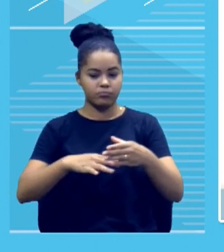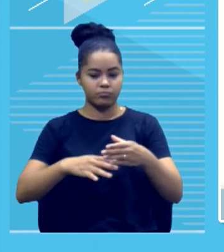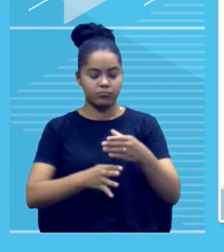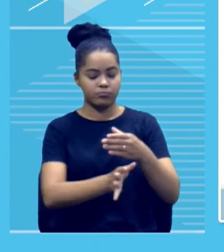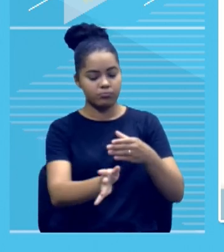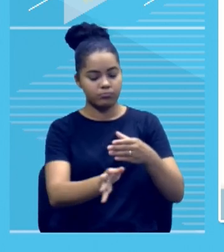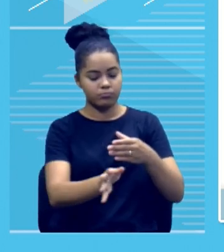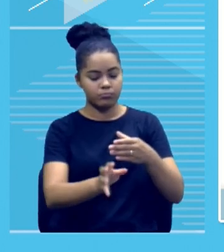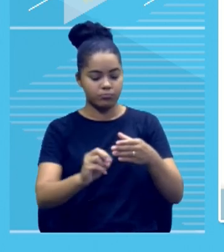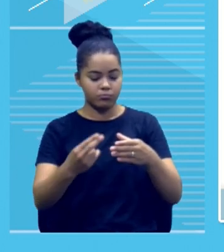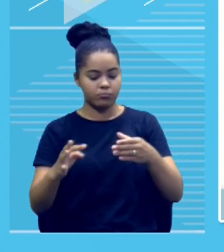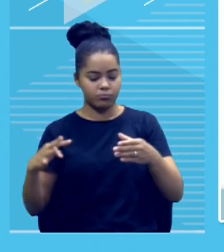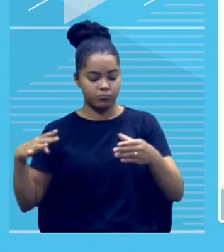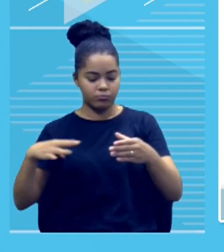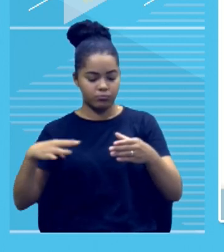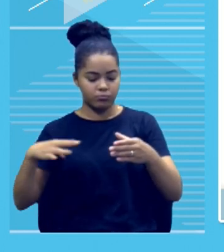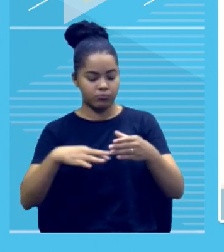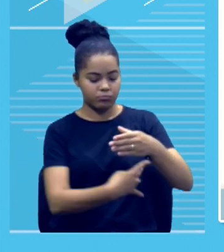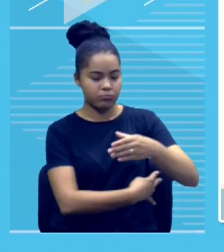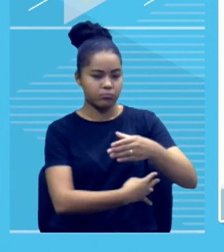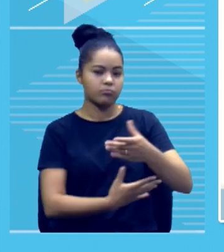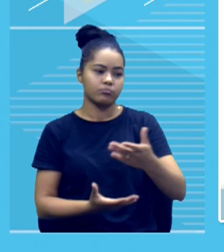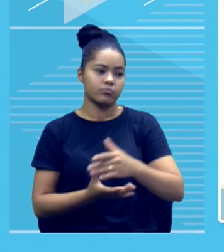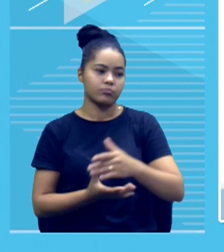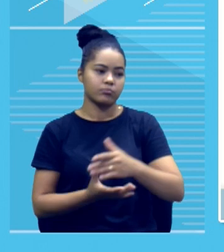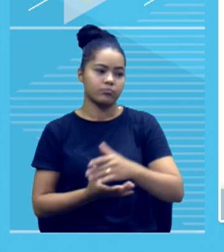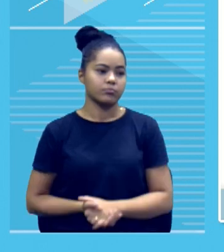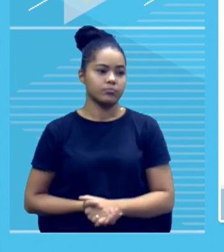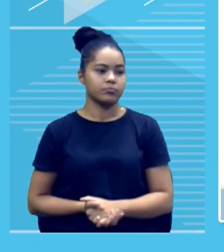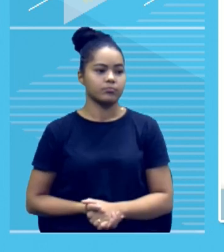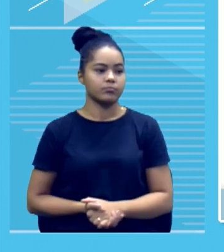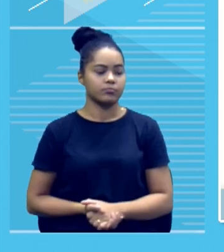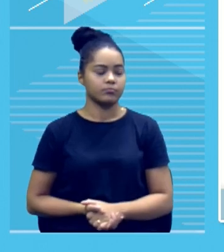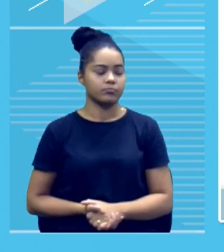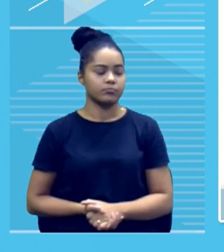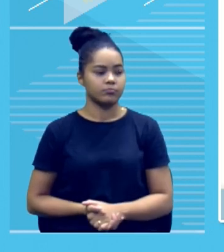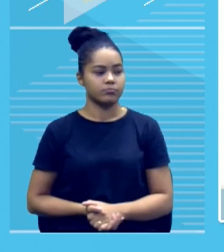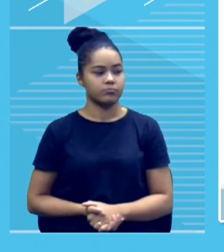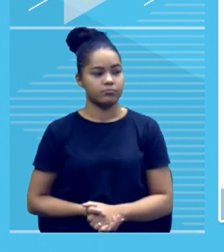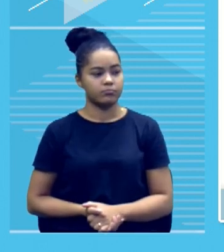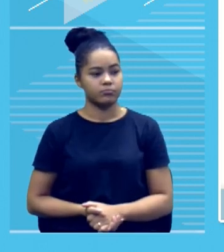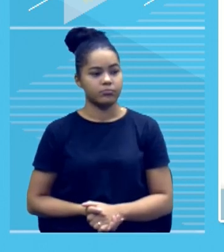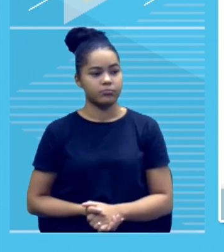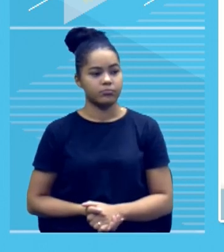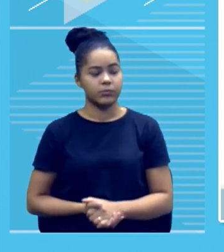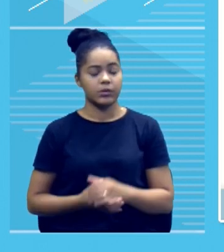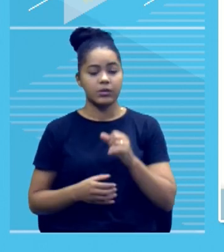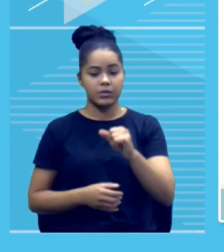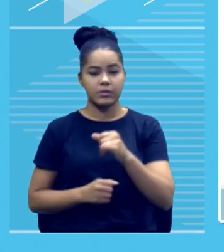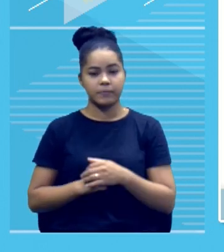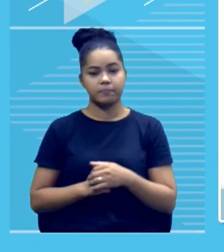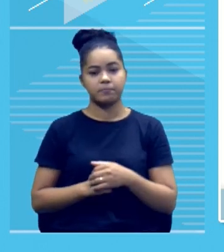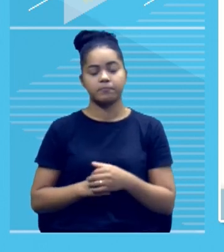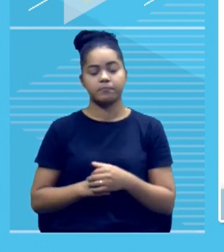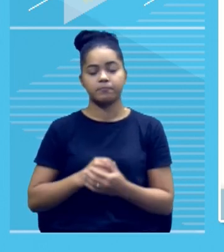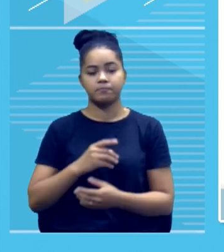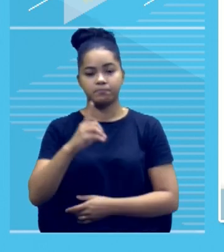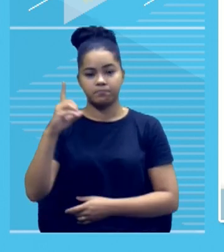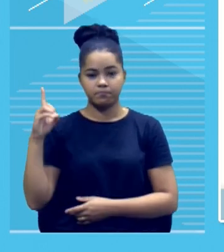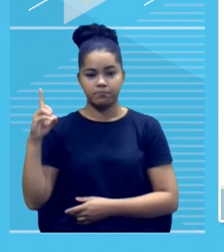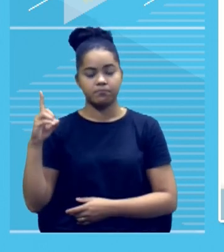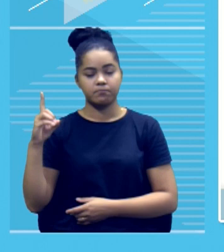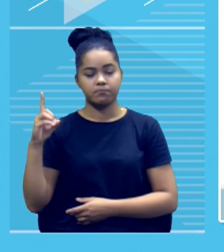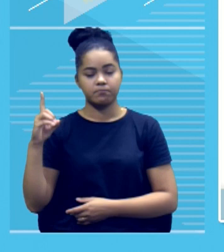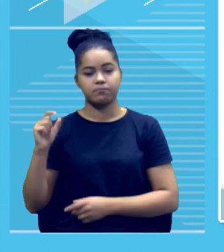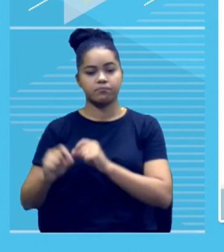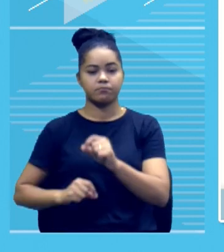são aquelas que desviam a luz polarizada. Ou para a direita, que é chamado de destrógero, destro,